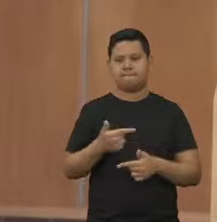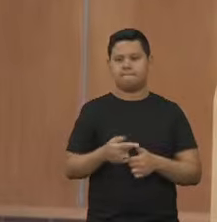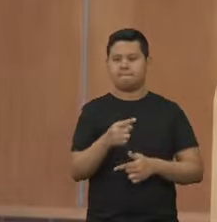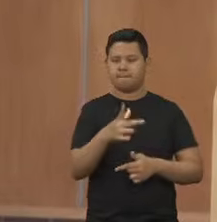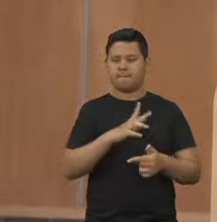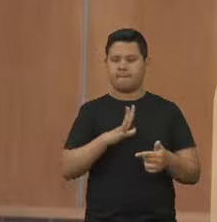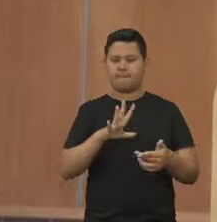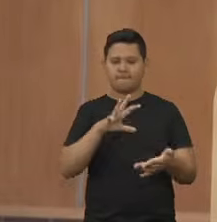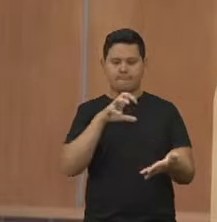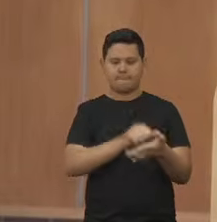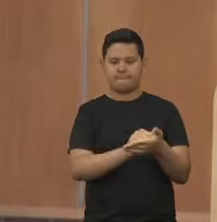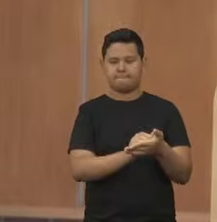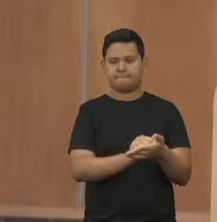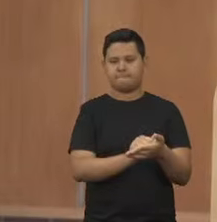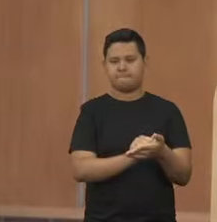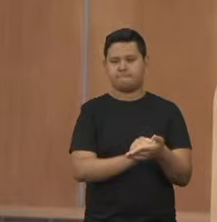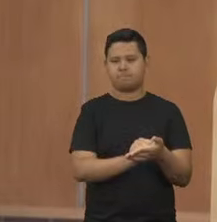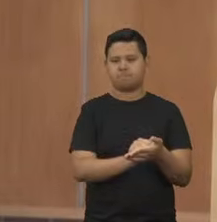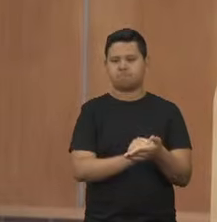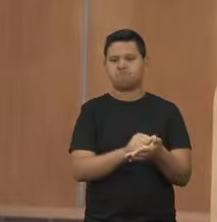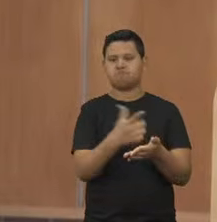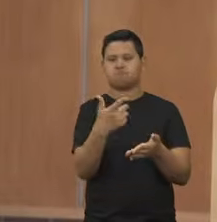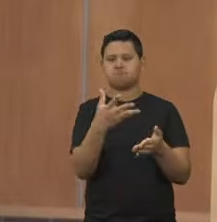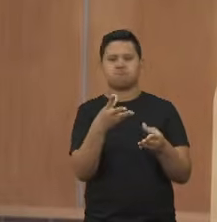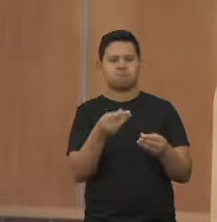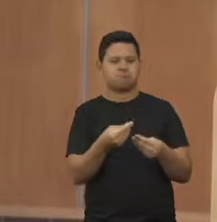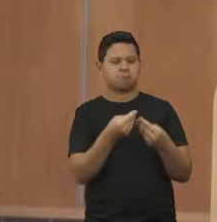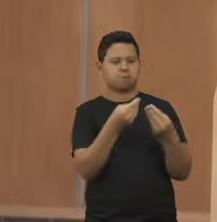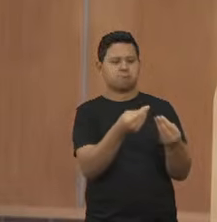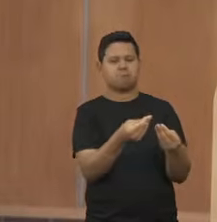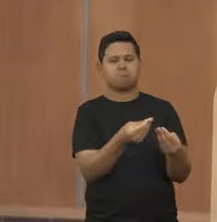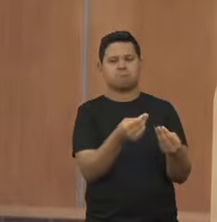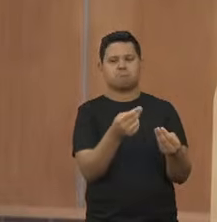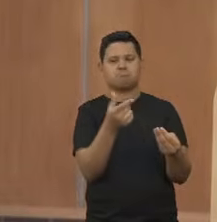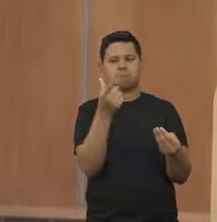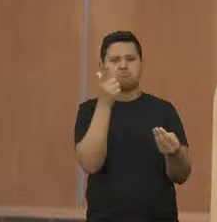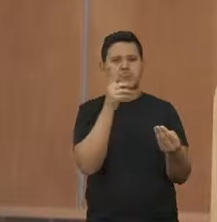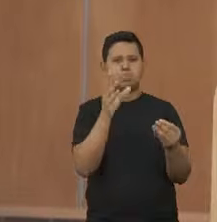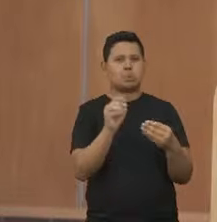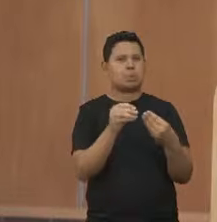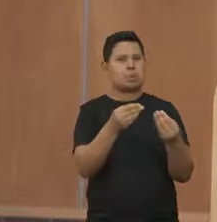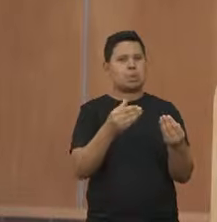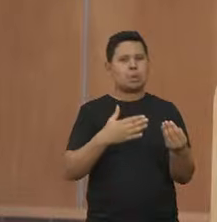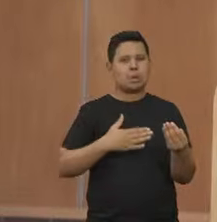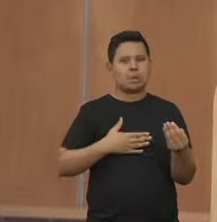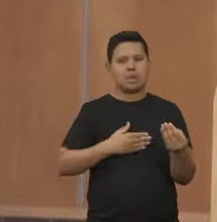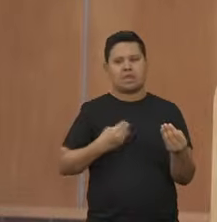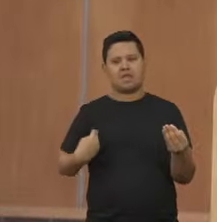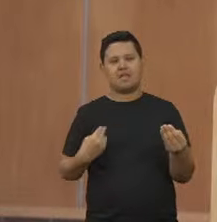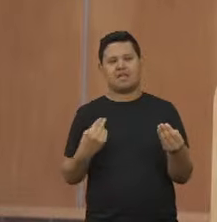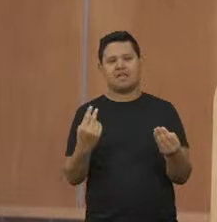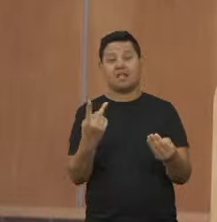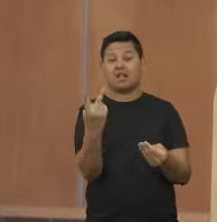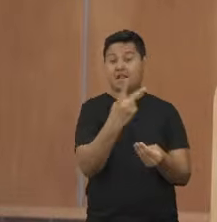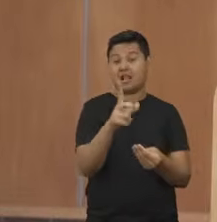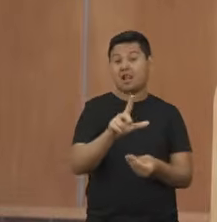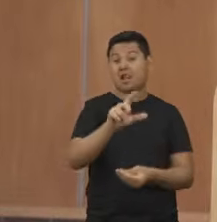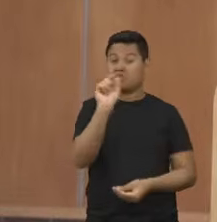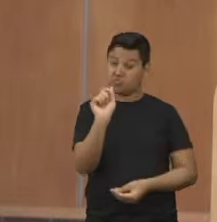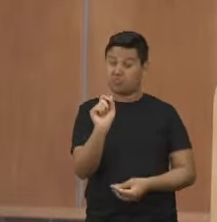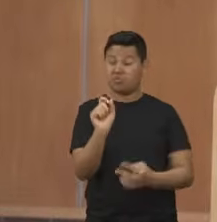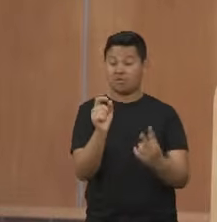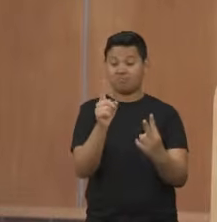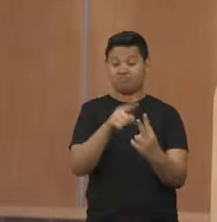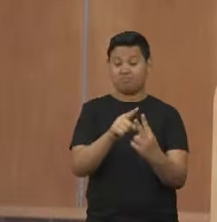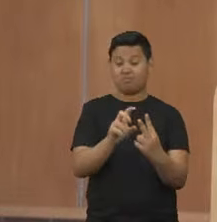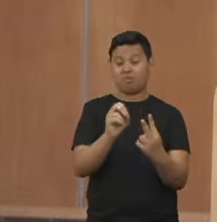fazer inscrição e não ganha a casa e perde a vida. Ou minha casa ou minha vida. E vai embora e deixa a